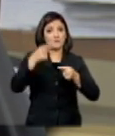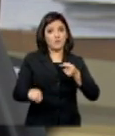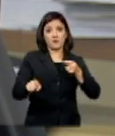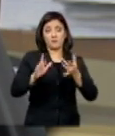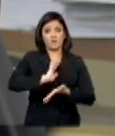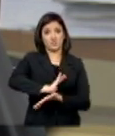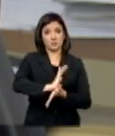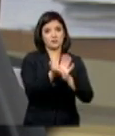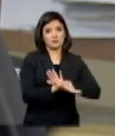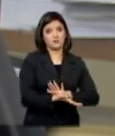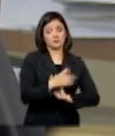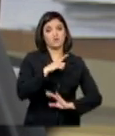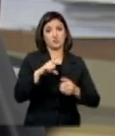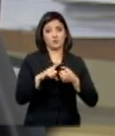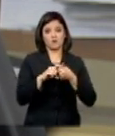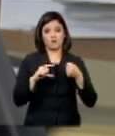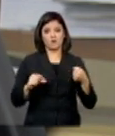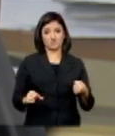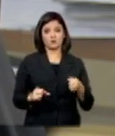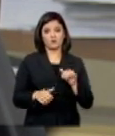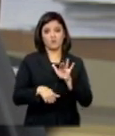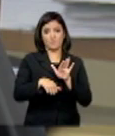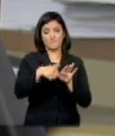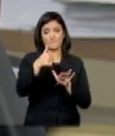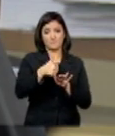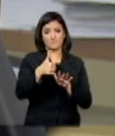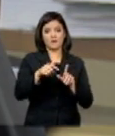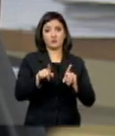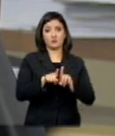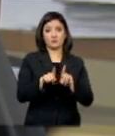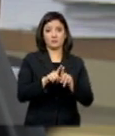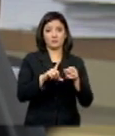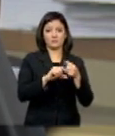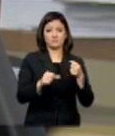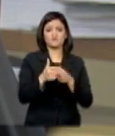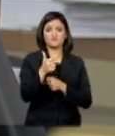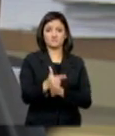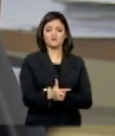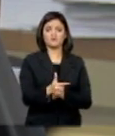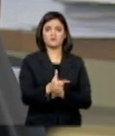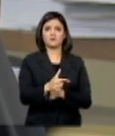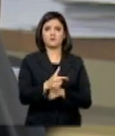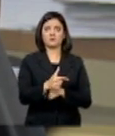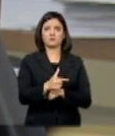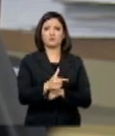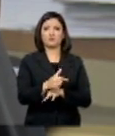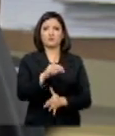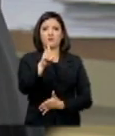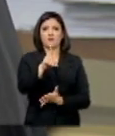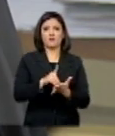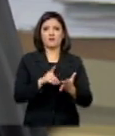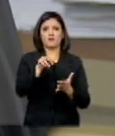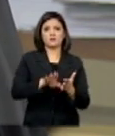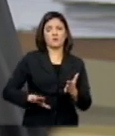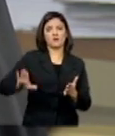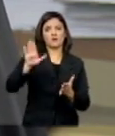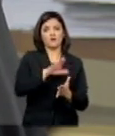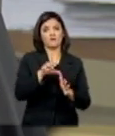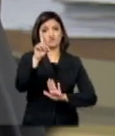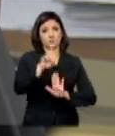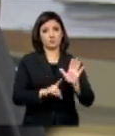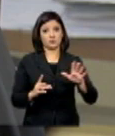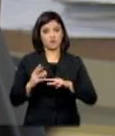artigo nos artigos 1º e 2º da declaração universal dos direitos humanos a proibição contra